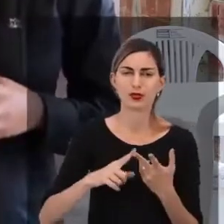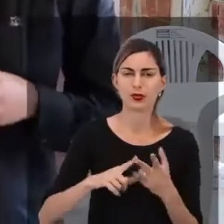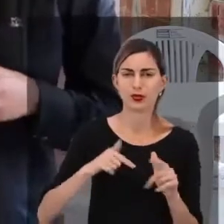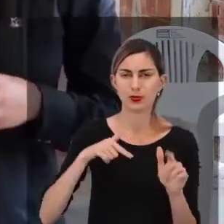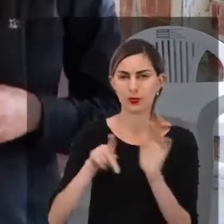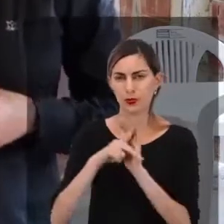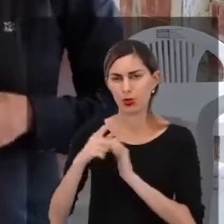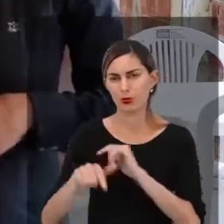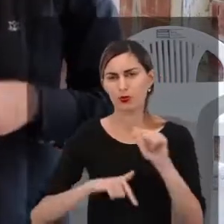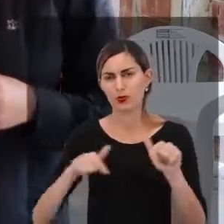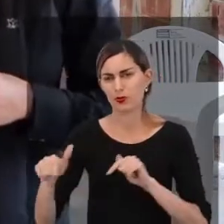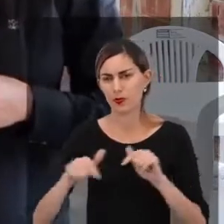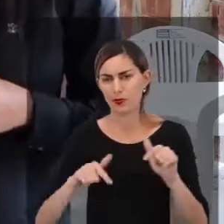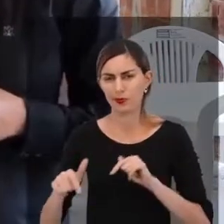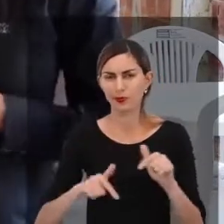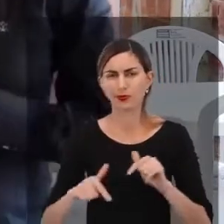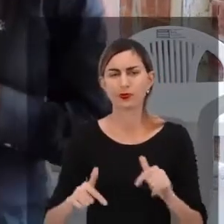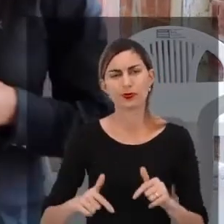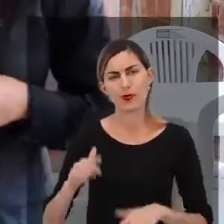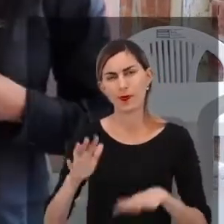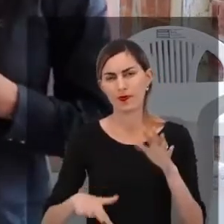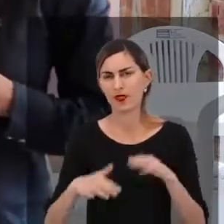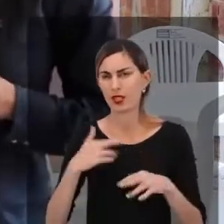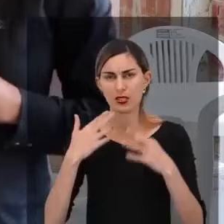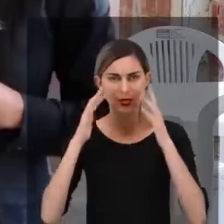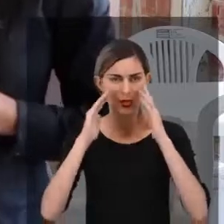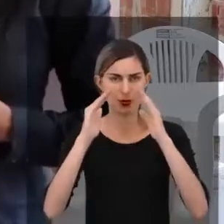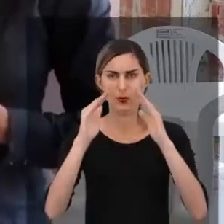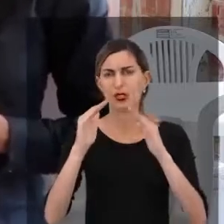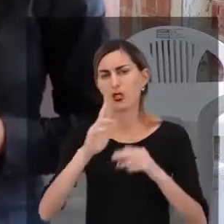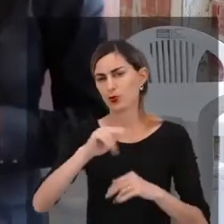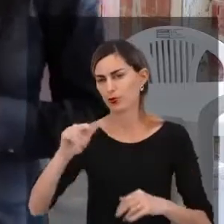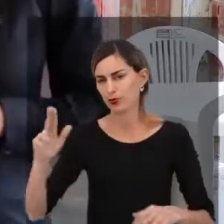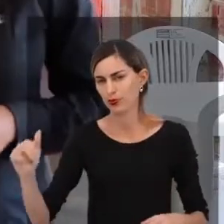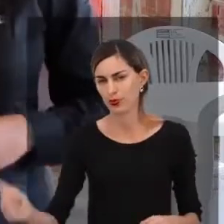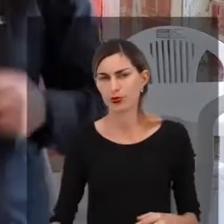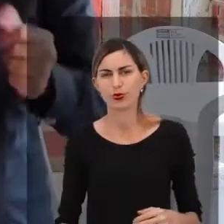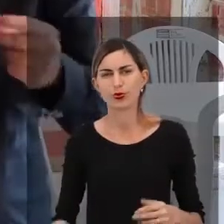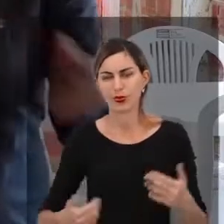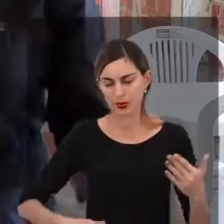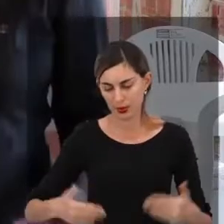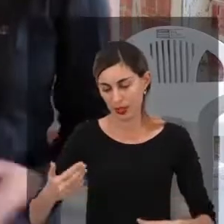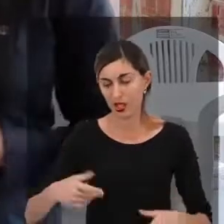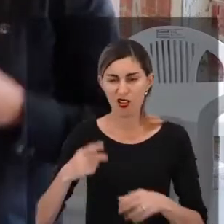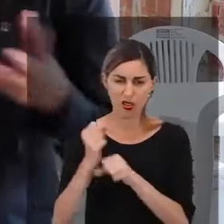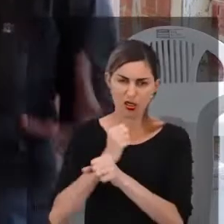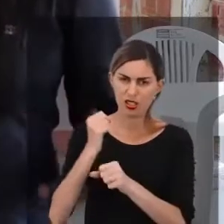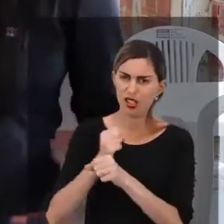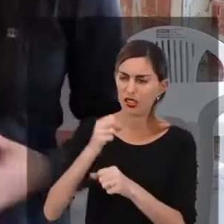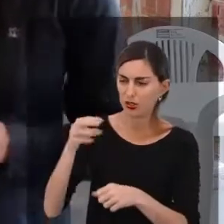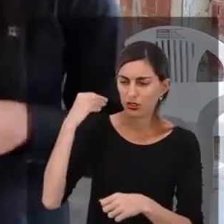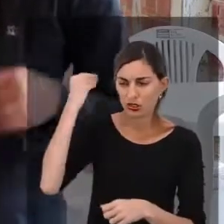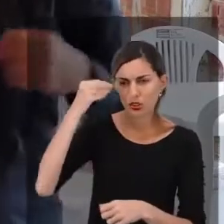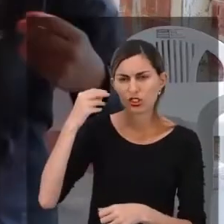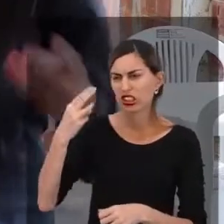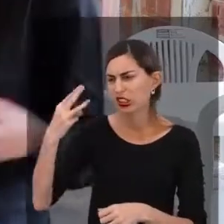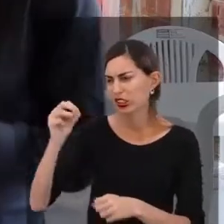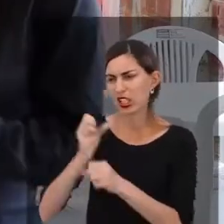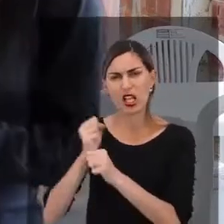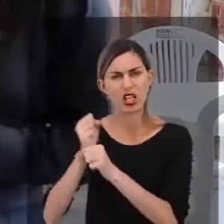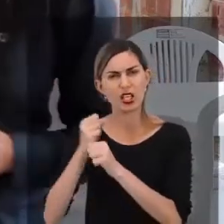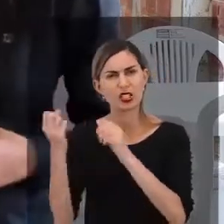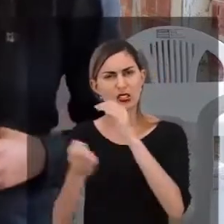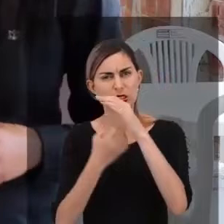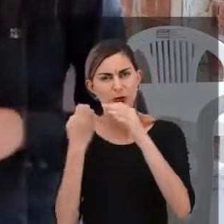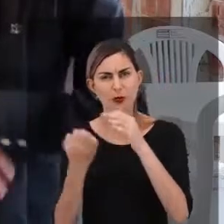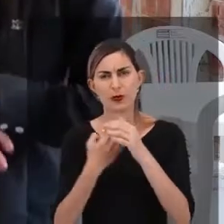obra, encarregado, o próprio trabalhador, né? Tem um trabalhador que de repente não quer respeitar, né? Não. Que é antigo no canteiro, que é antigo, tem